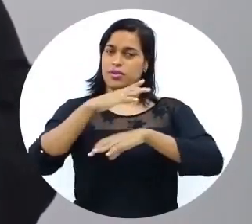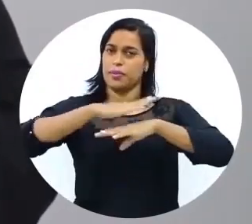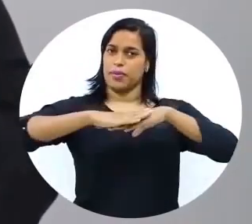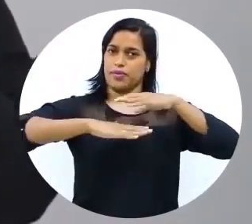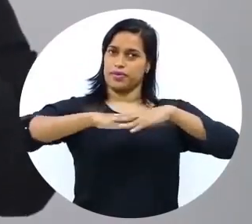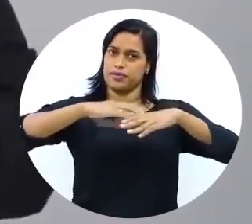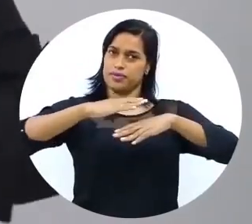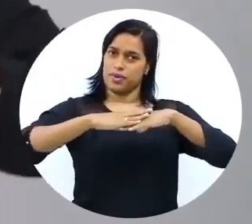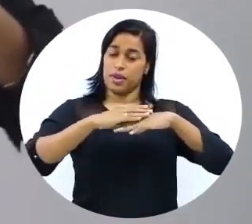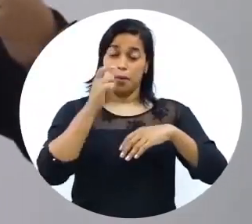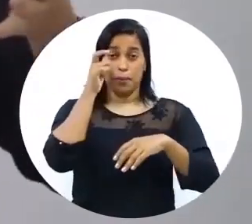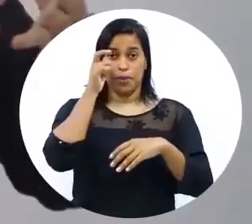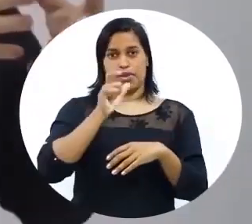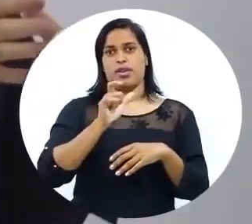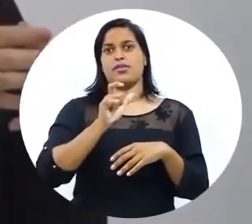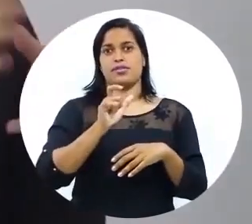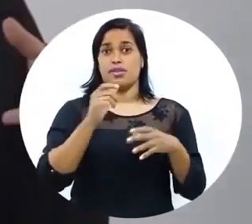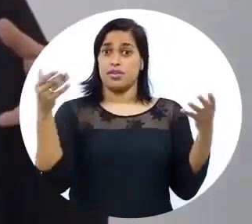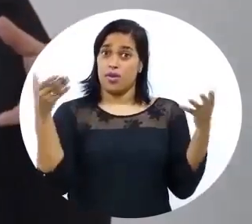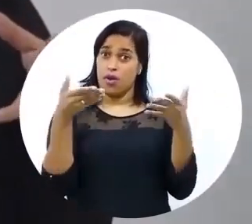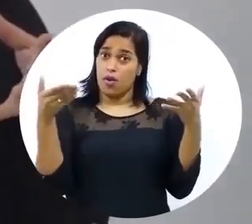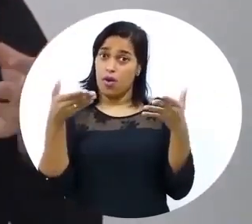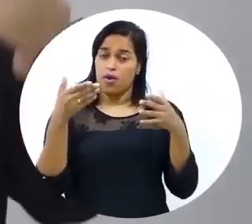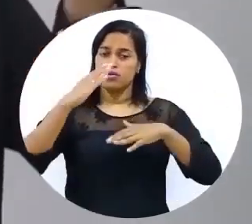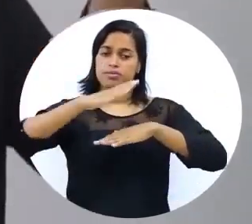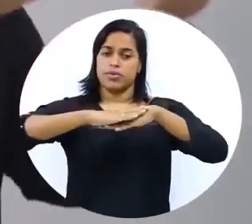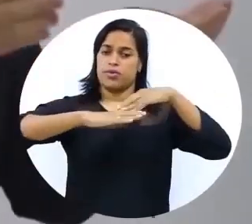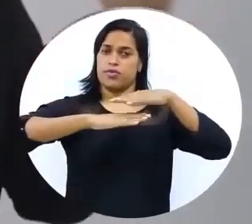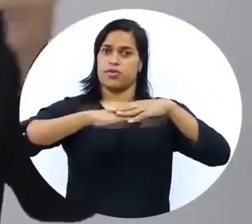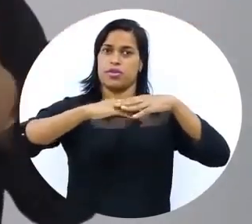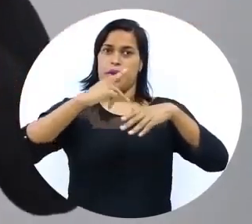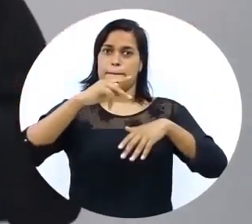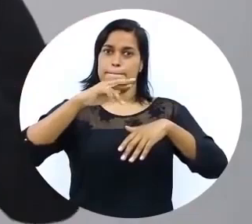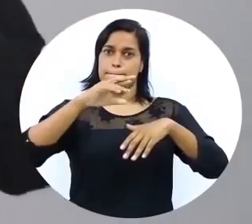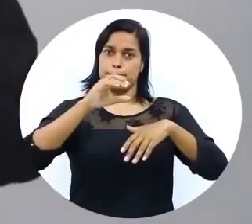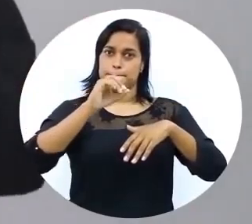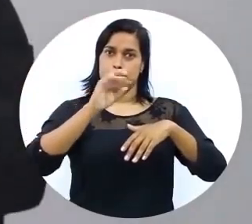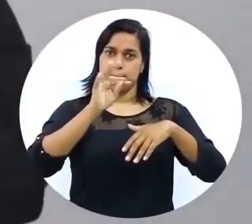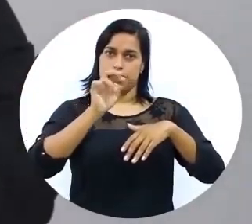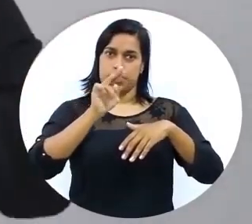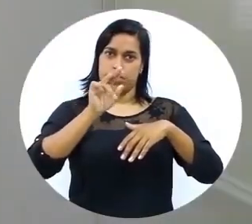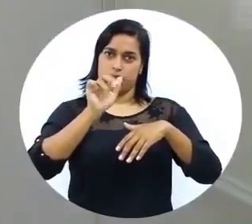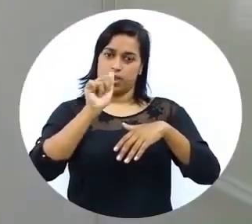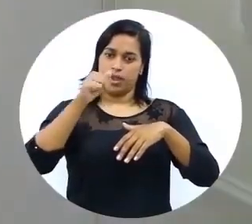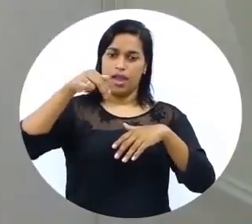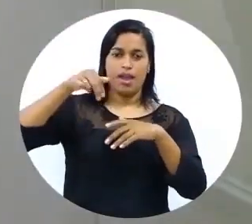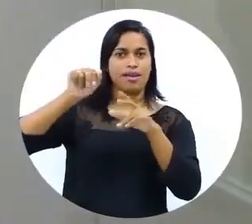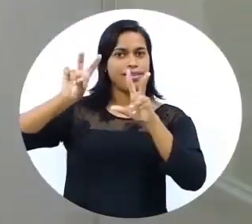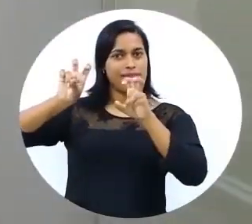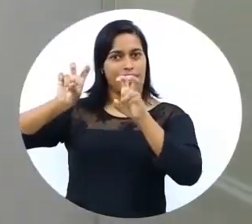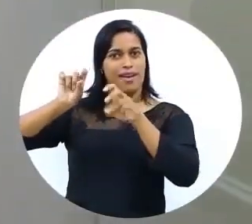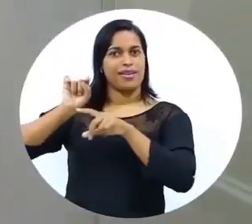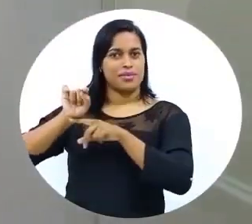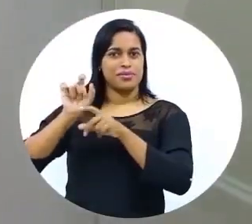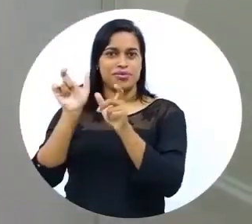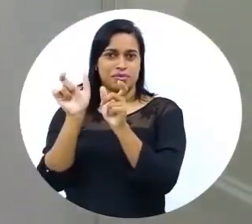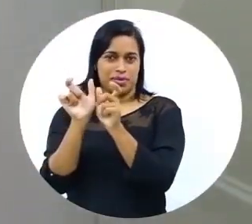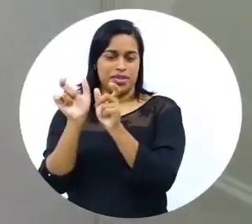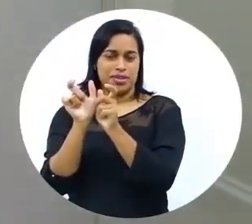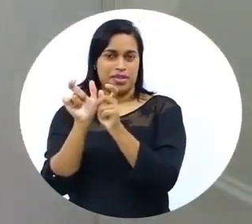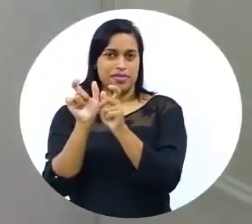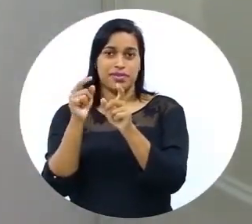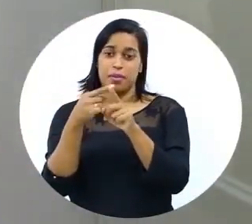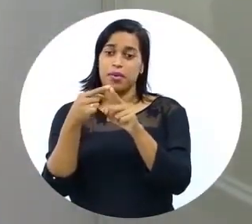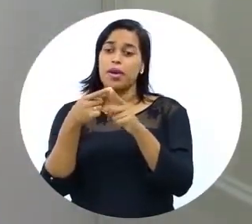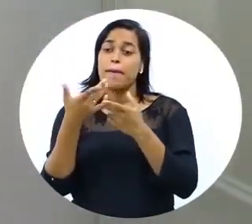muito interessante. Então a carreira proteana está ligada a quê? Lógico que a esta adaptabilidade, mas também